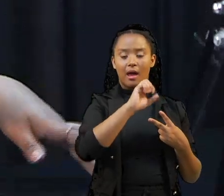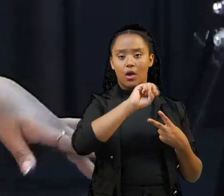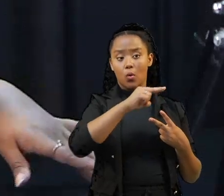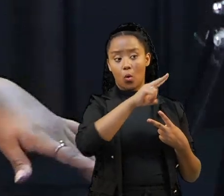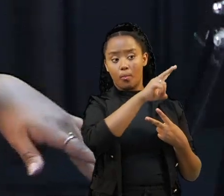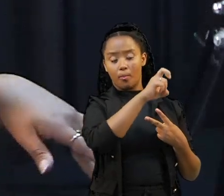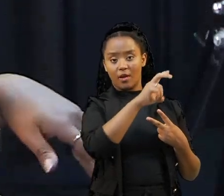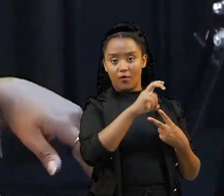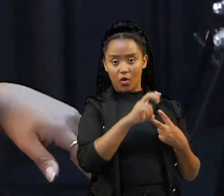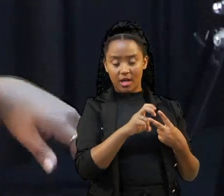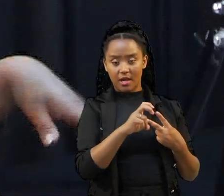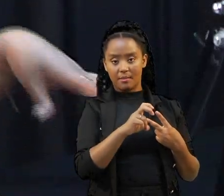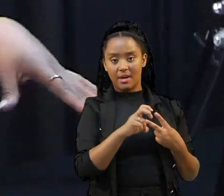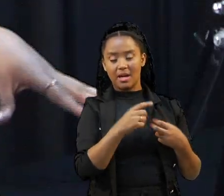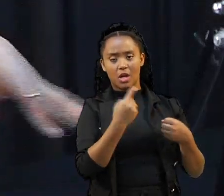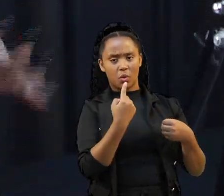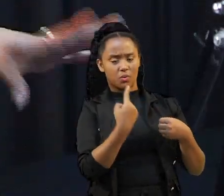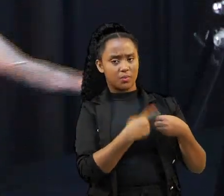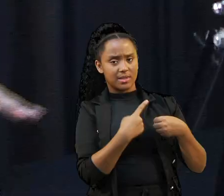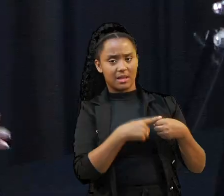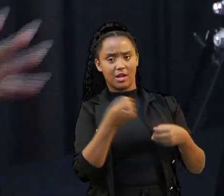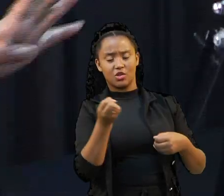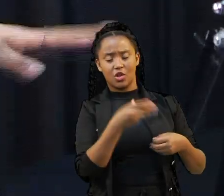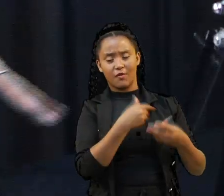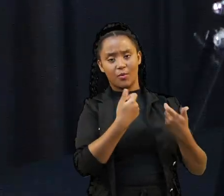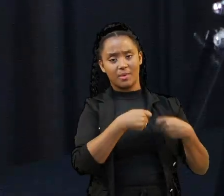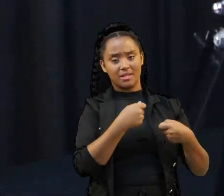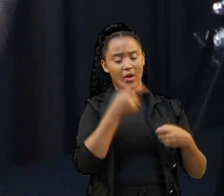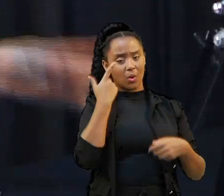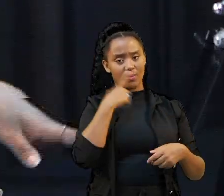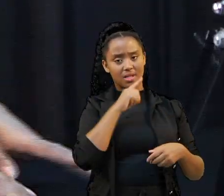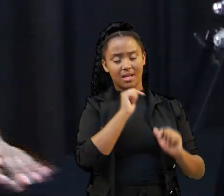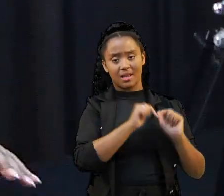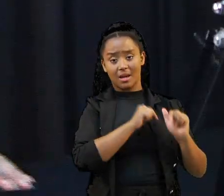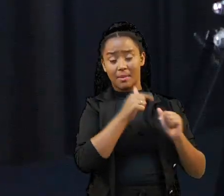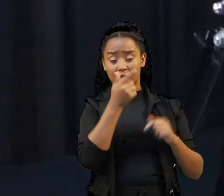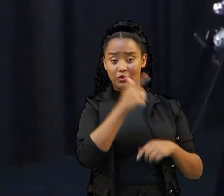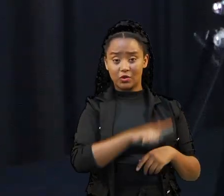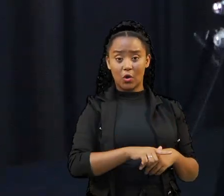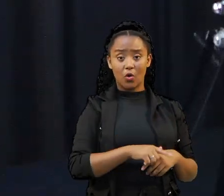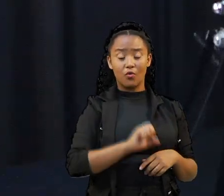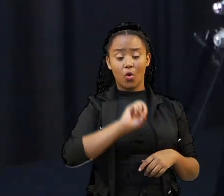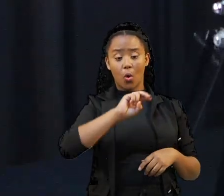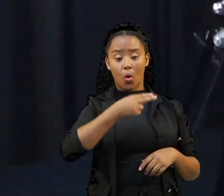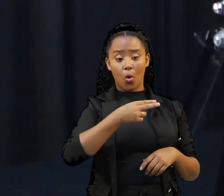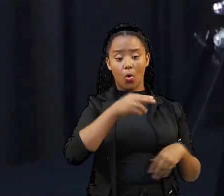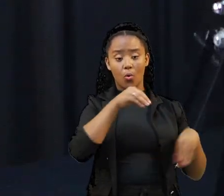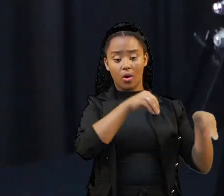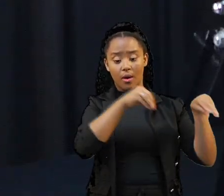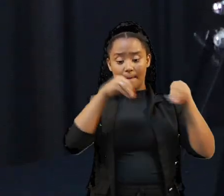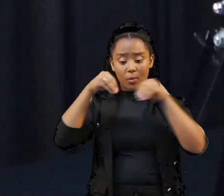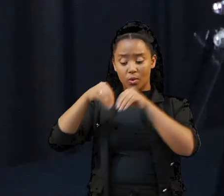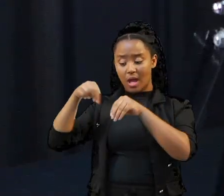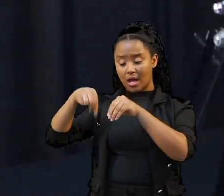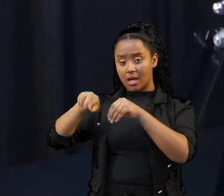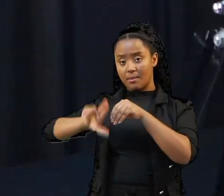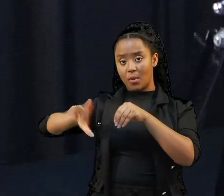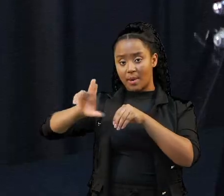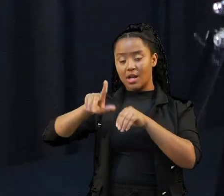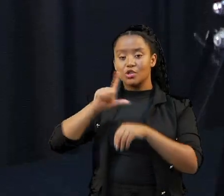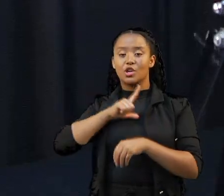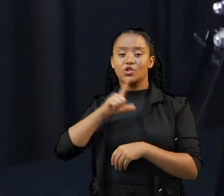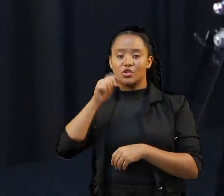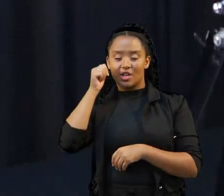Balneário ou para Floripa, que seria assim, uma cidade nova, e eu ter que arrumar emprego de novo, e eu vim para Uberlândia, que era onde estava a família dela